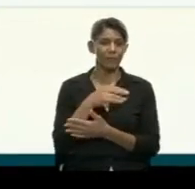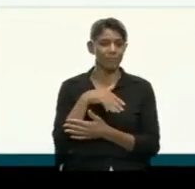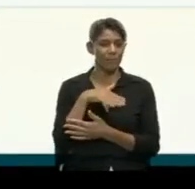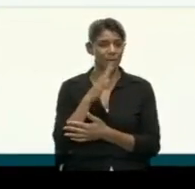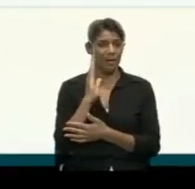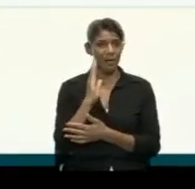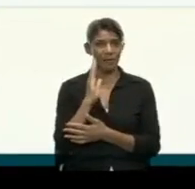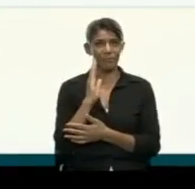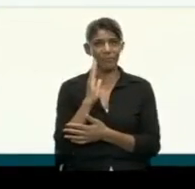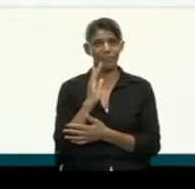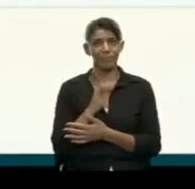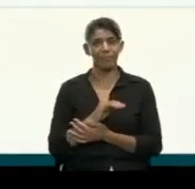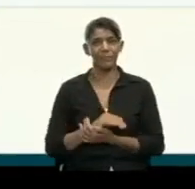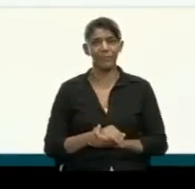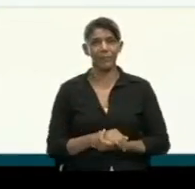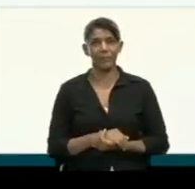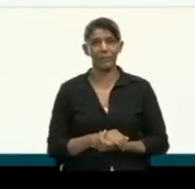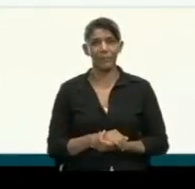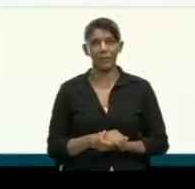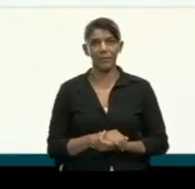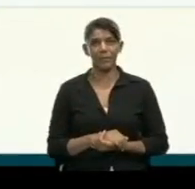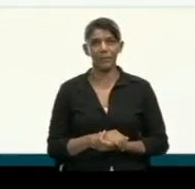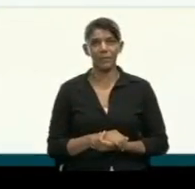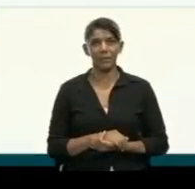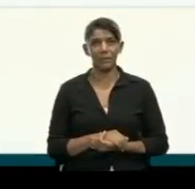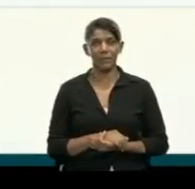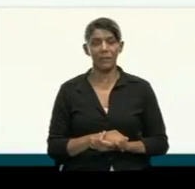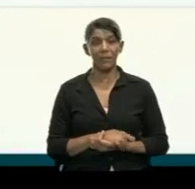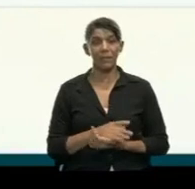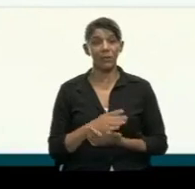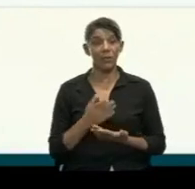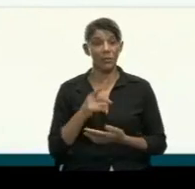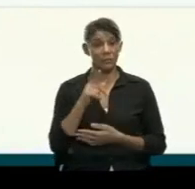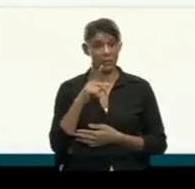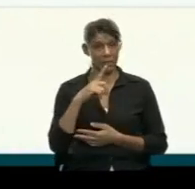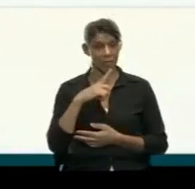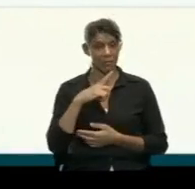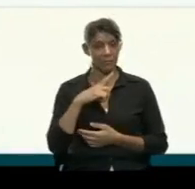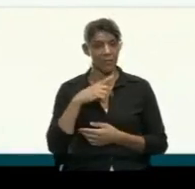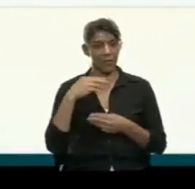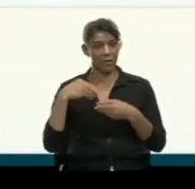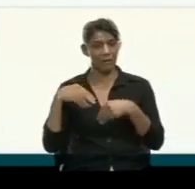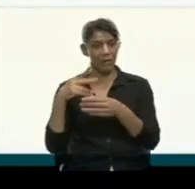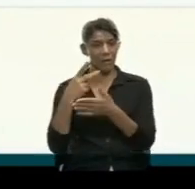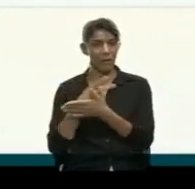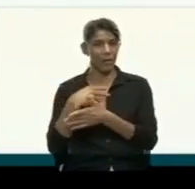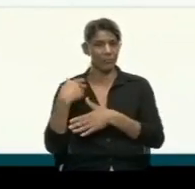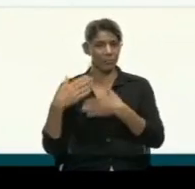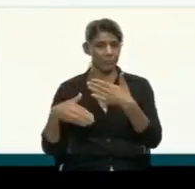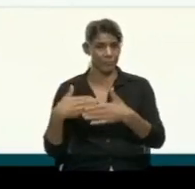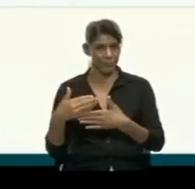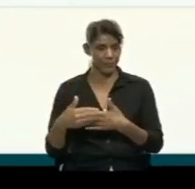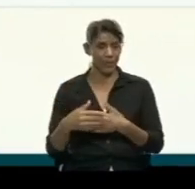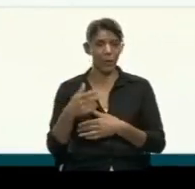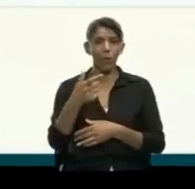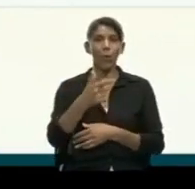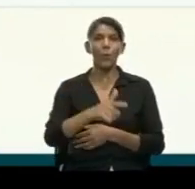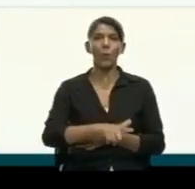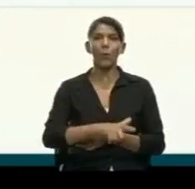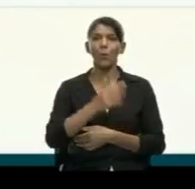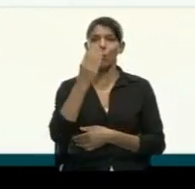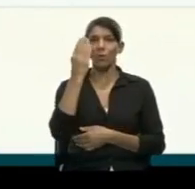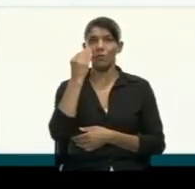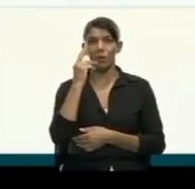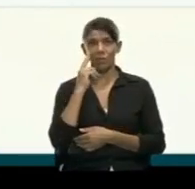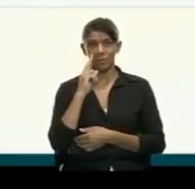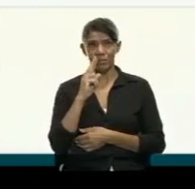maior, tá? Quando você tiver, você vai levando esse erro adiante. Outra foto aqui que a